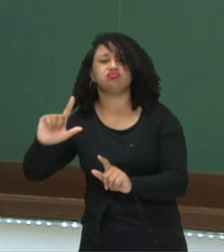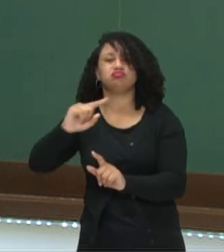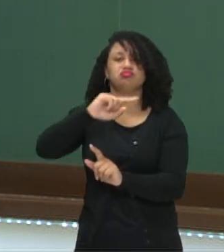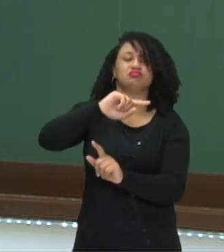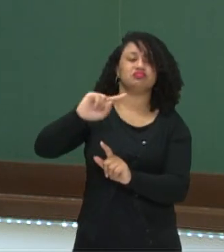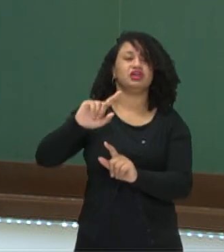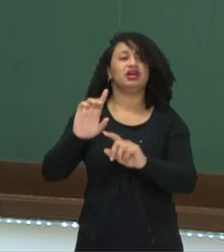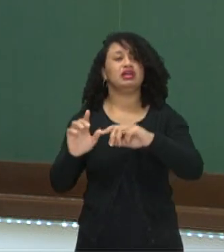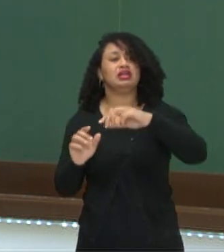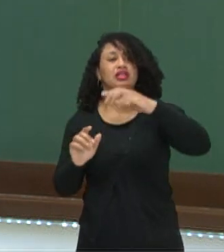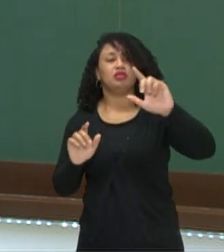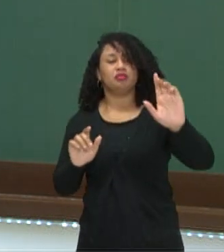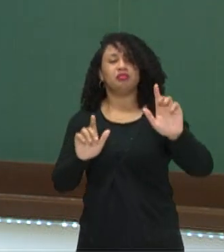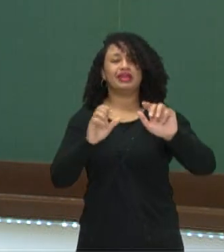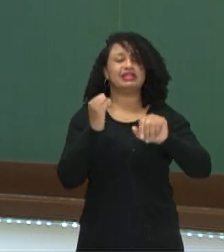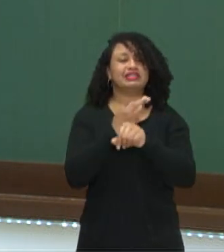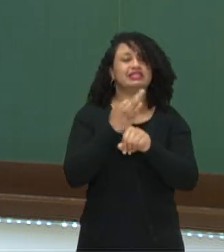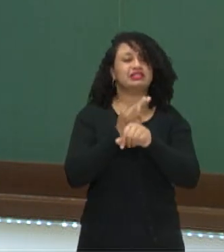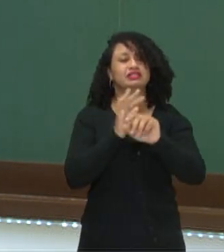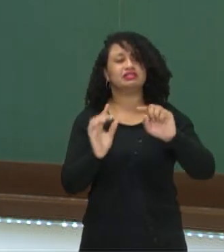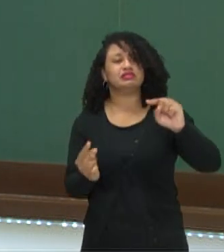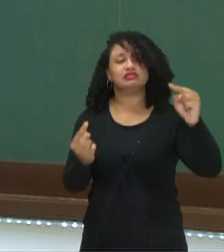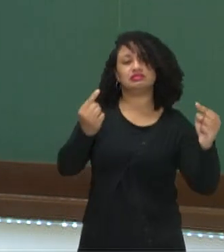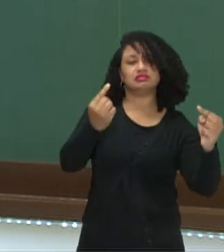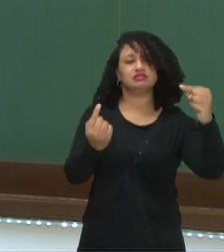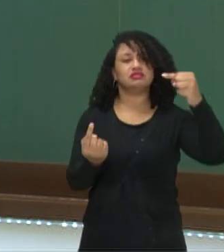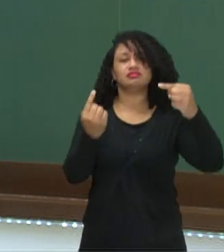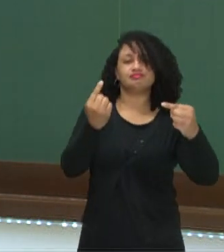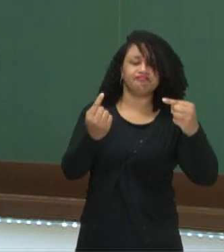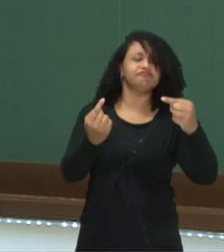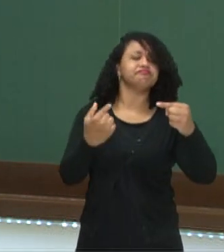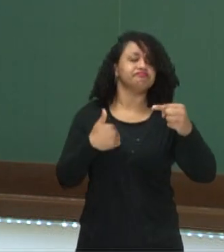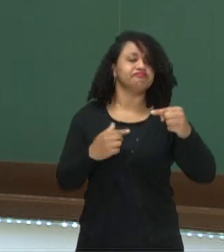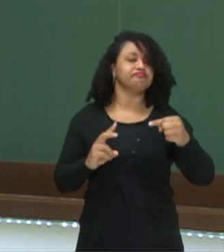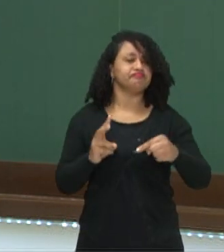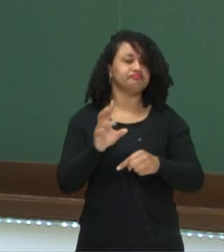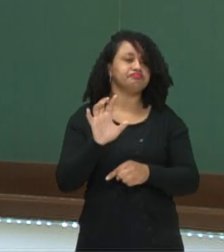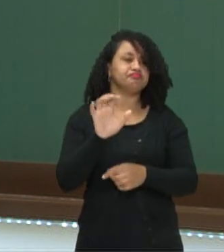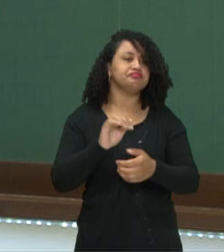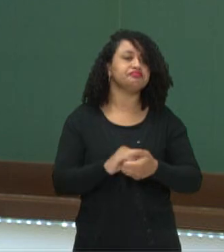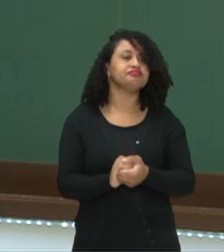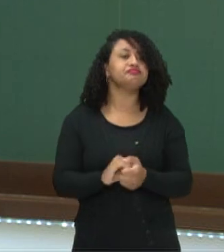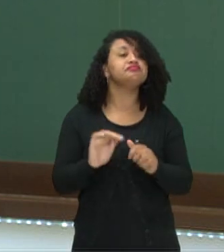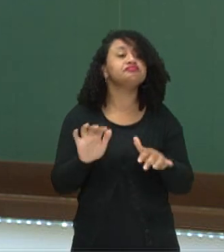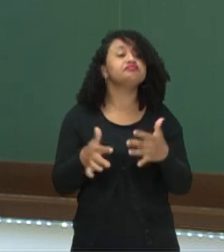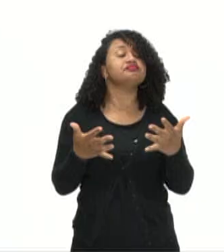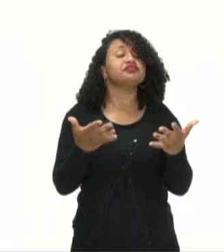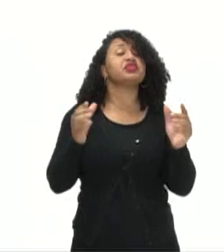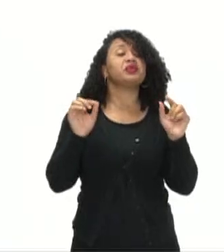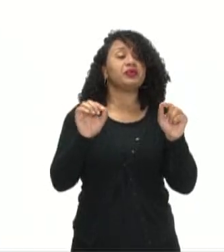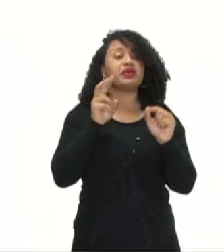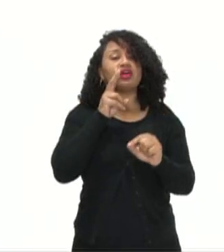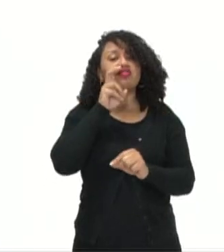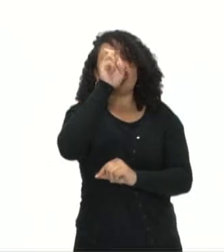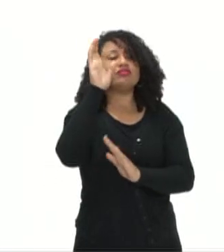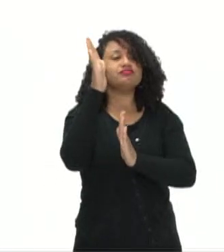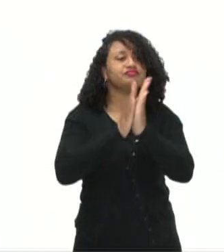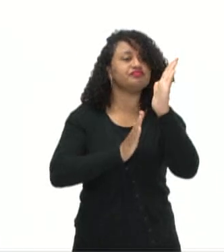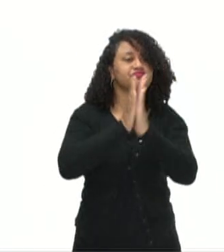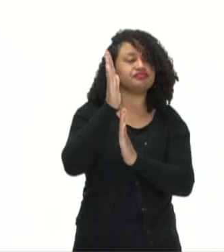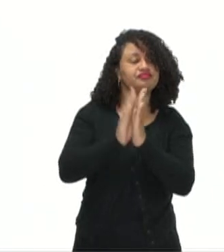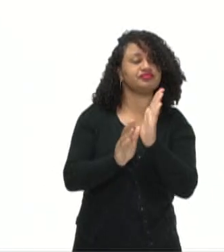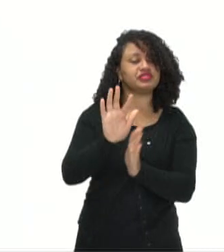está atuando sobre o A, ok? Vamos lá, vamos falar sobre ela, né? A força de atrito,